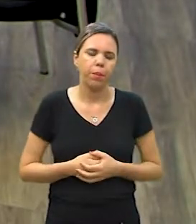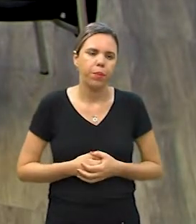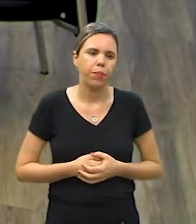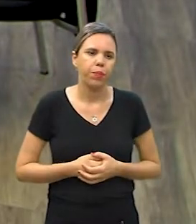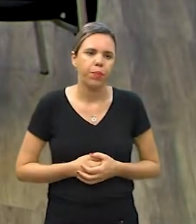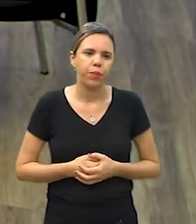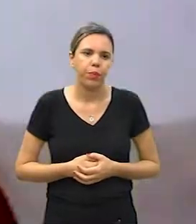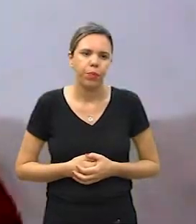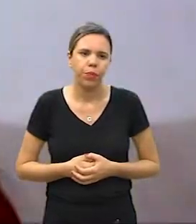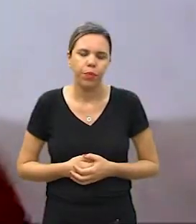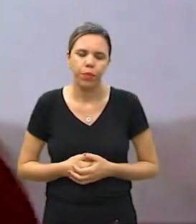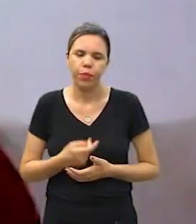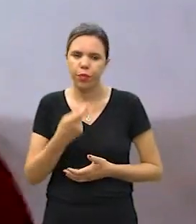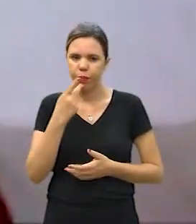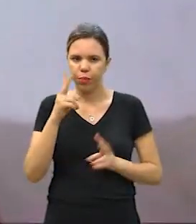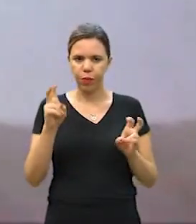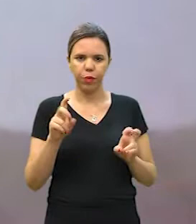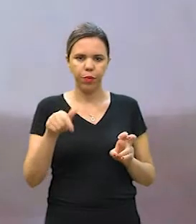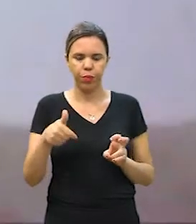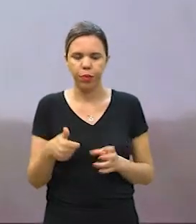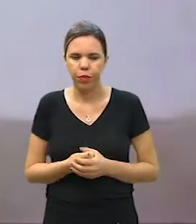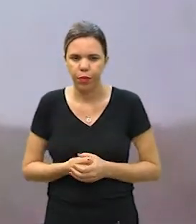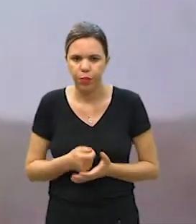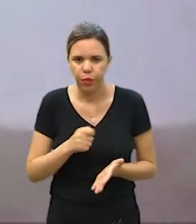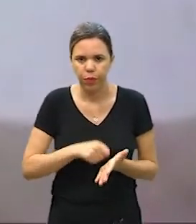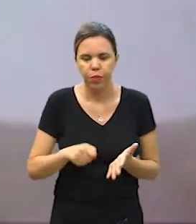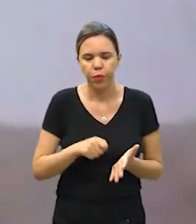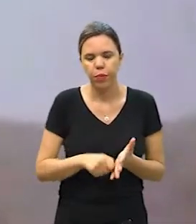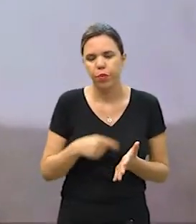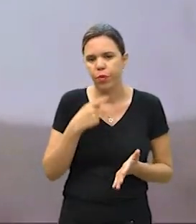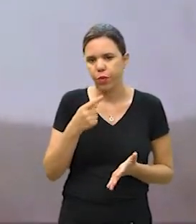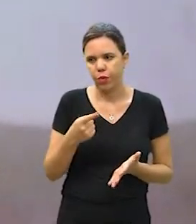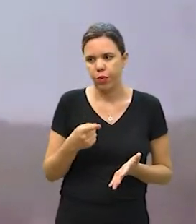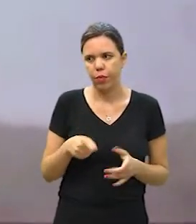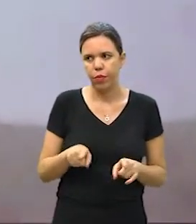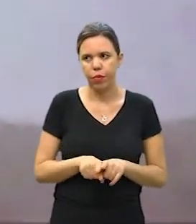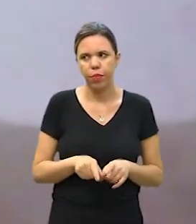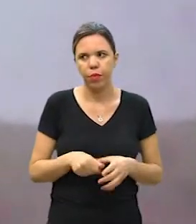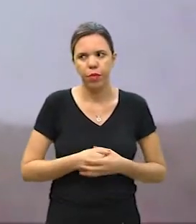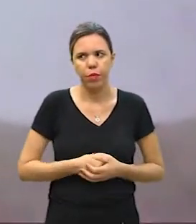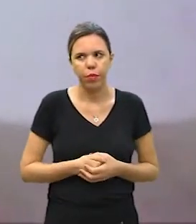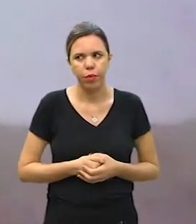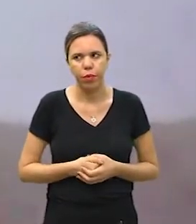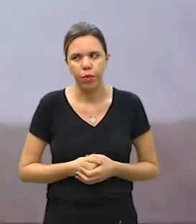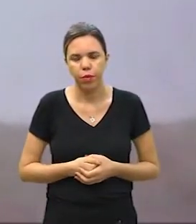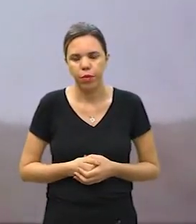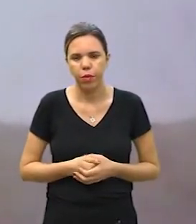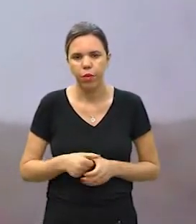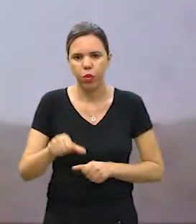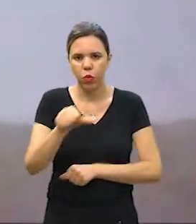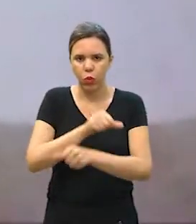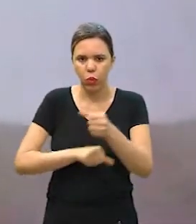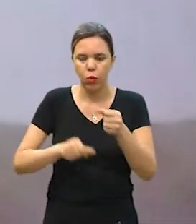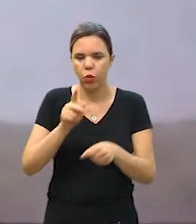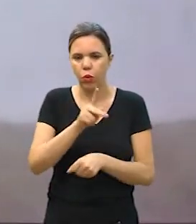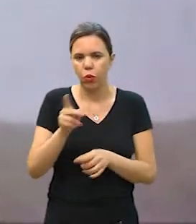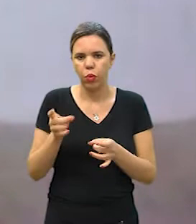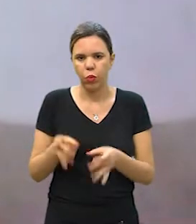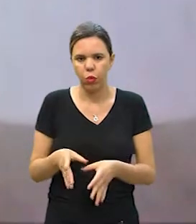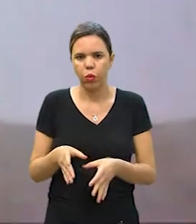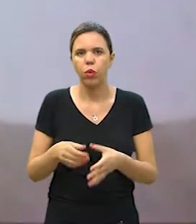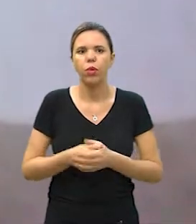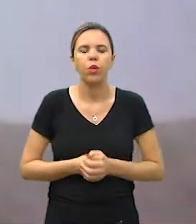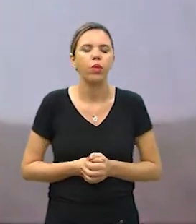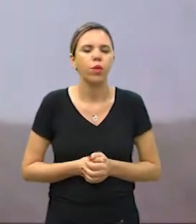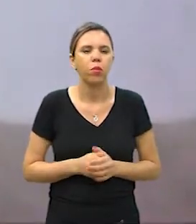baixo. Eu vou falar sobre isso e depois eu anotei uns outros pontos aqui também, tá? Da rotatividade.